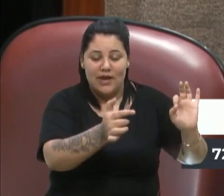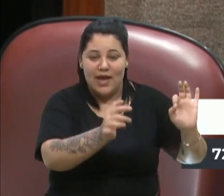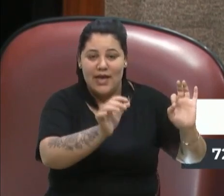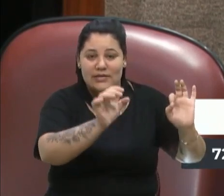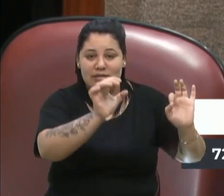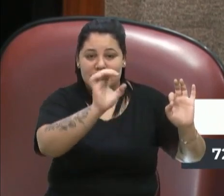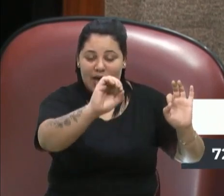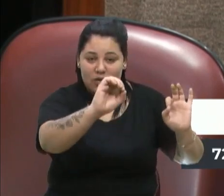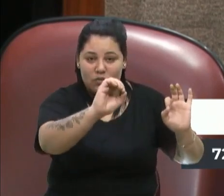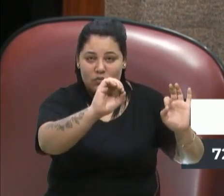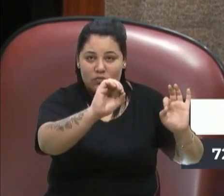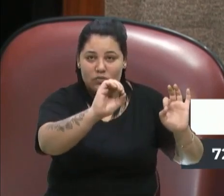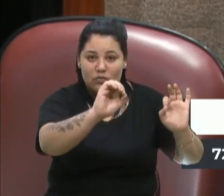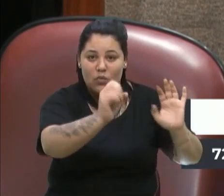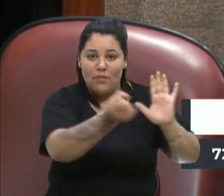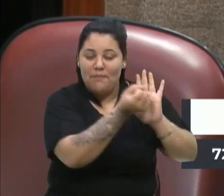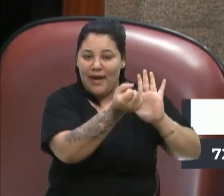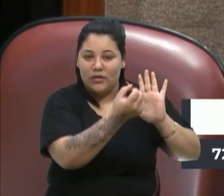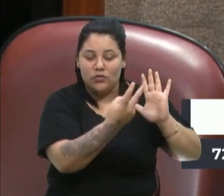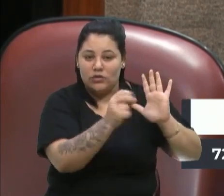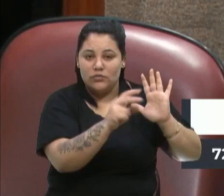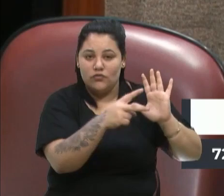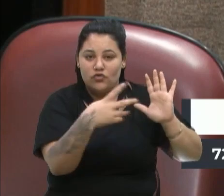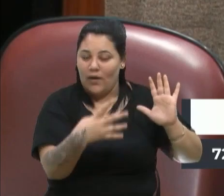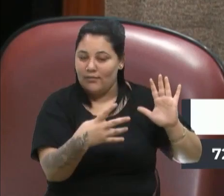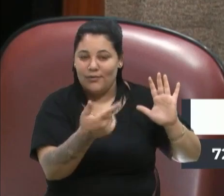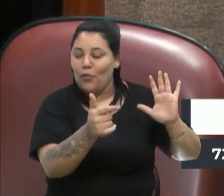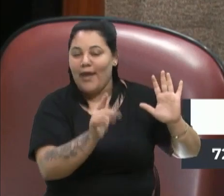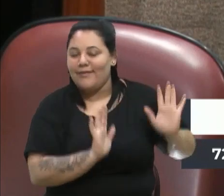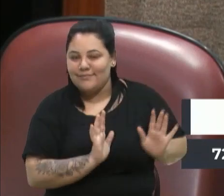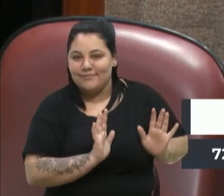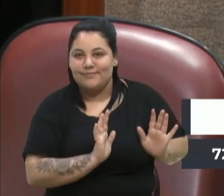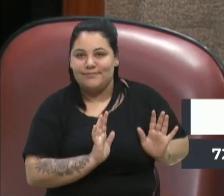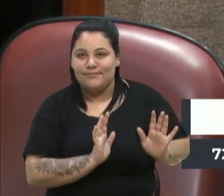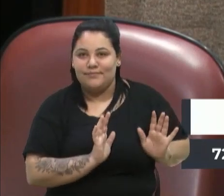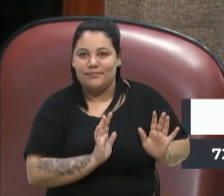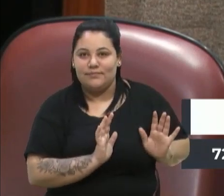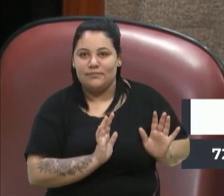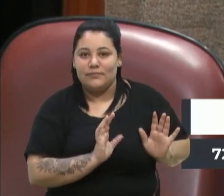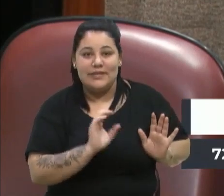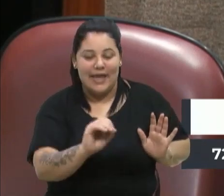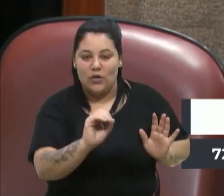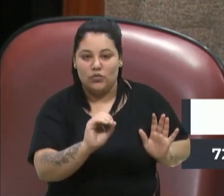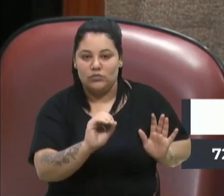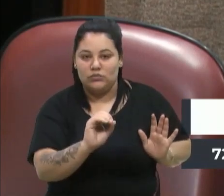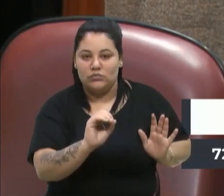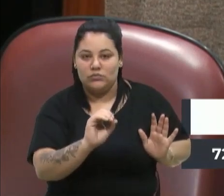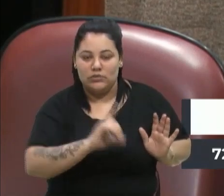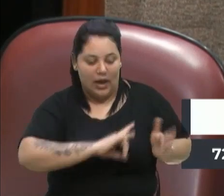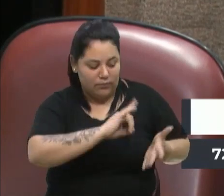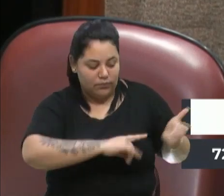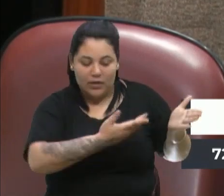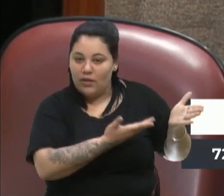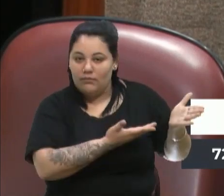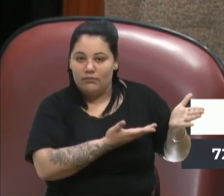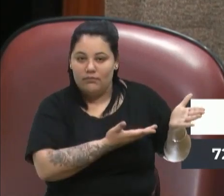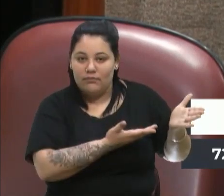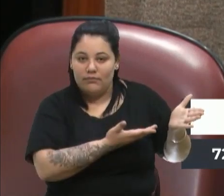a proposição de impacto 2024 zero zero tá aqui